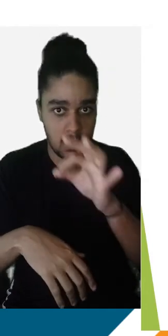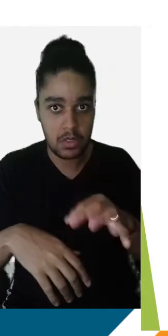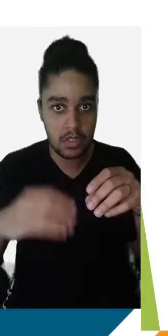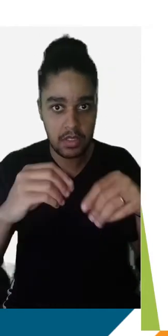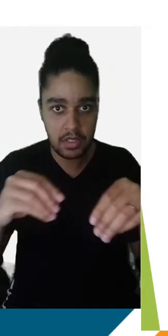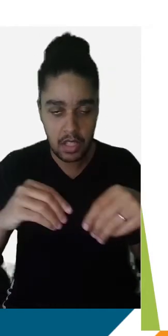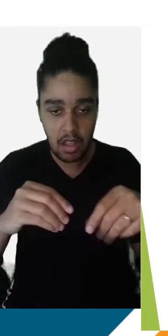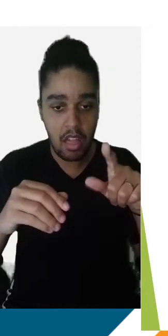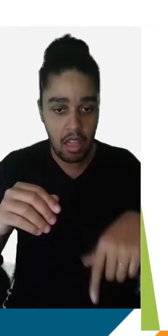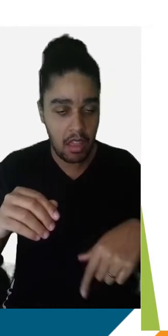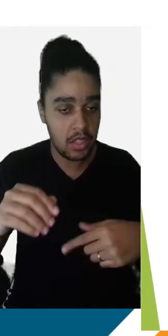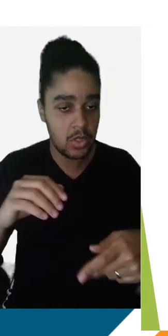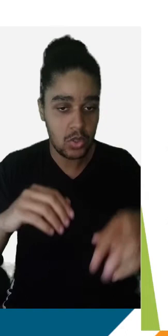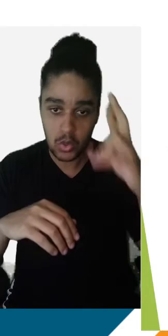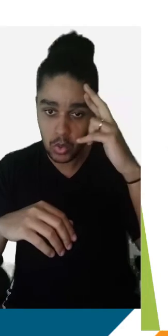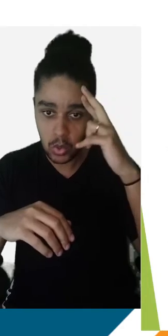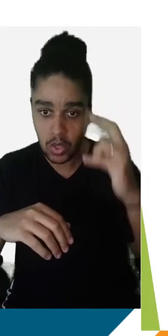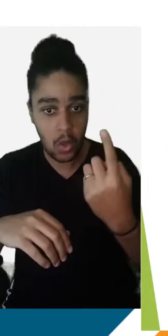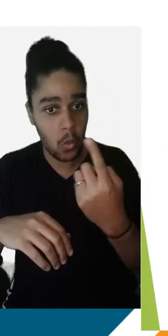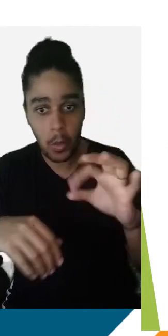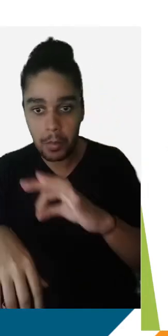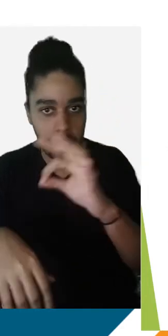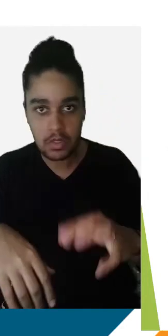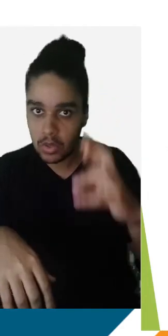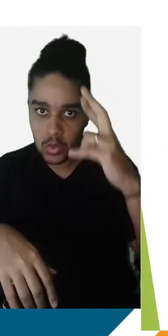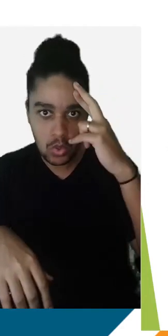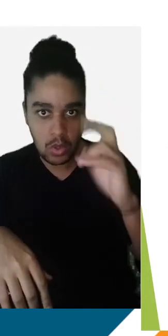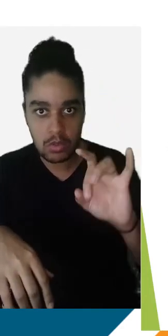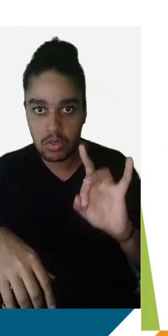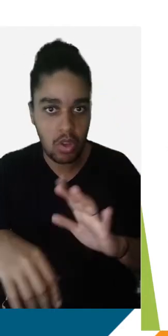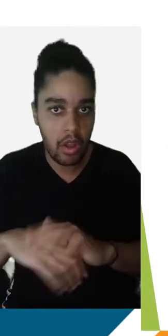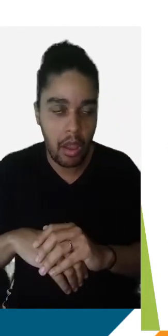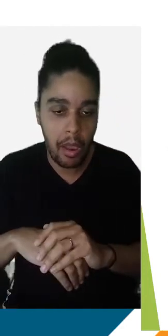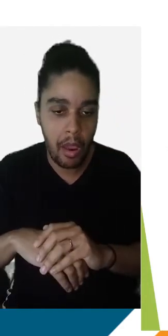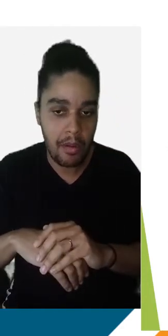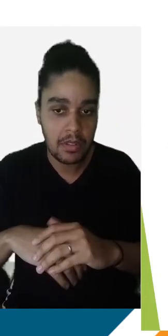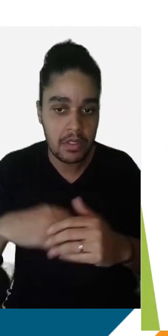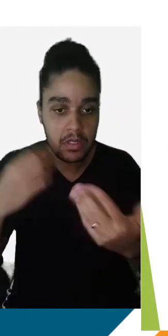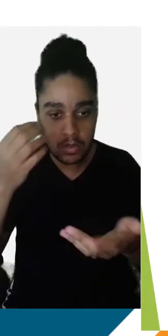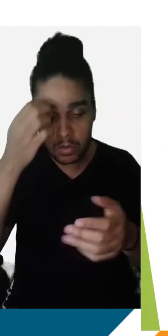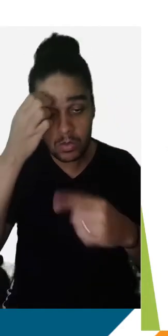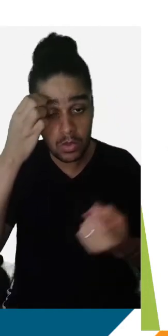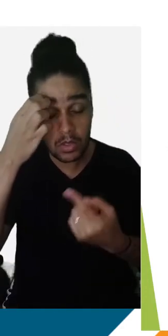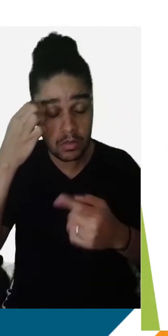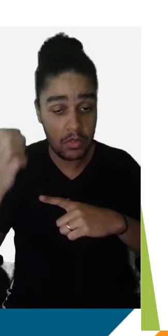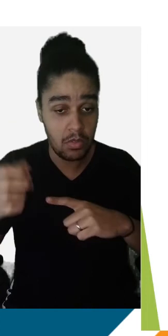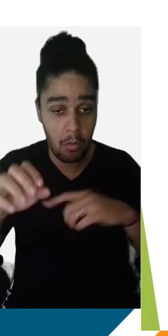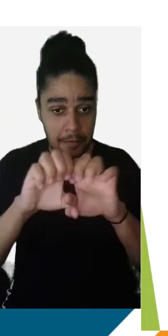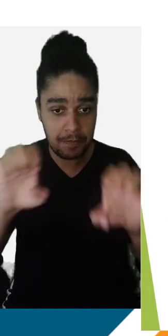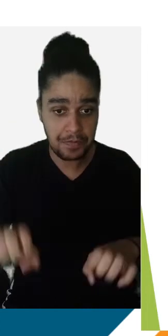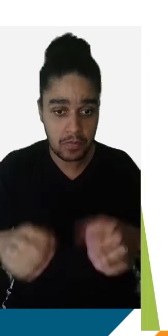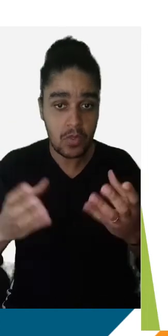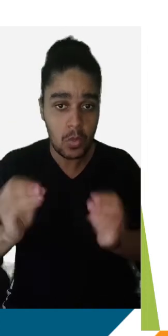terras, concentradas nas mãos aí de apenas 1% dos donos de terras, dos latifundiários, beleza? Então a gente tem uma estrutura fundiária